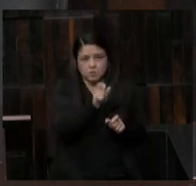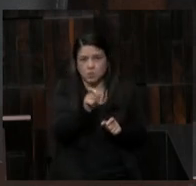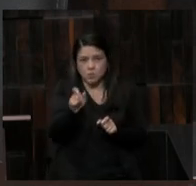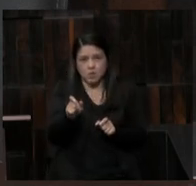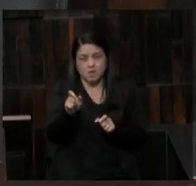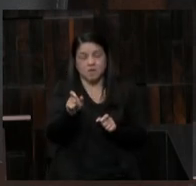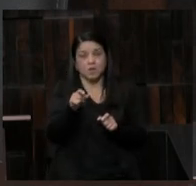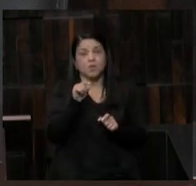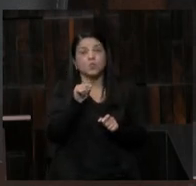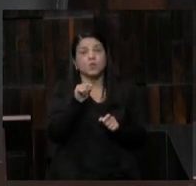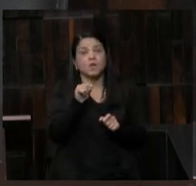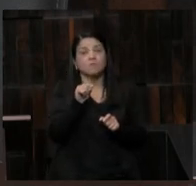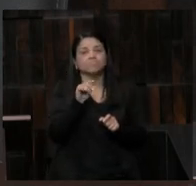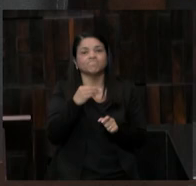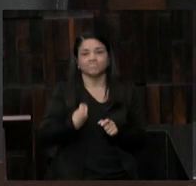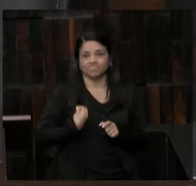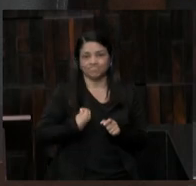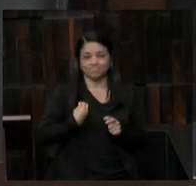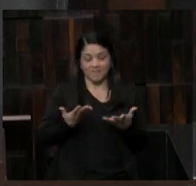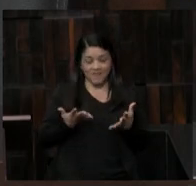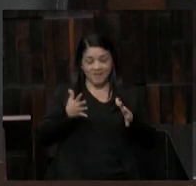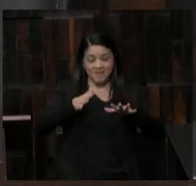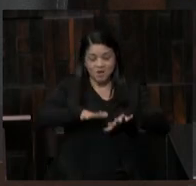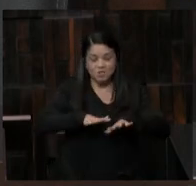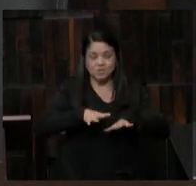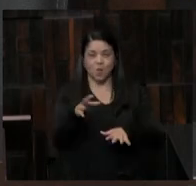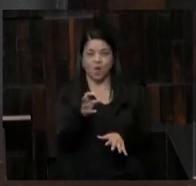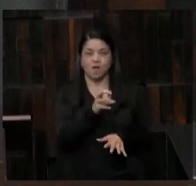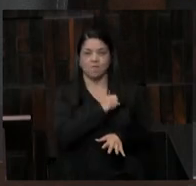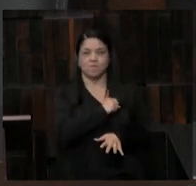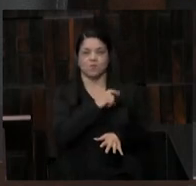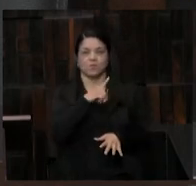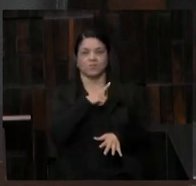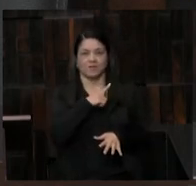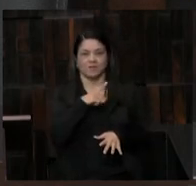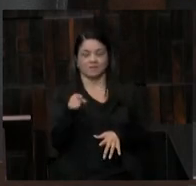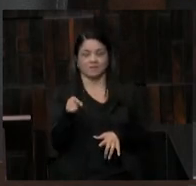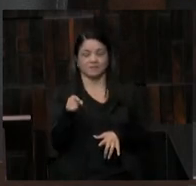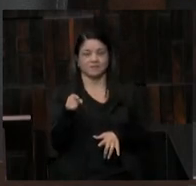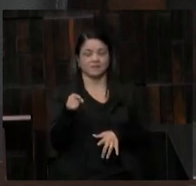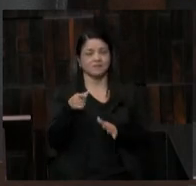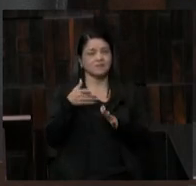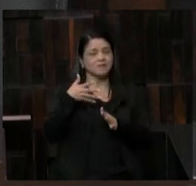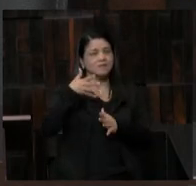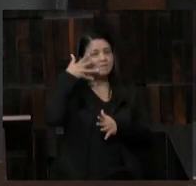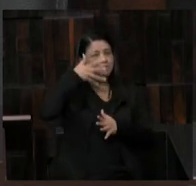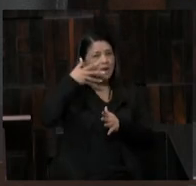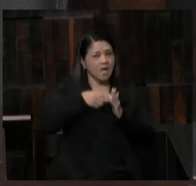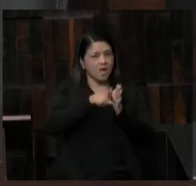existe inclusão, existe amor. A moça ali falou ainda há pouco